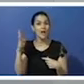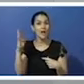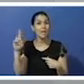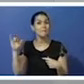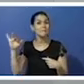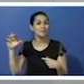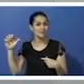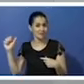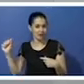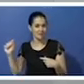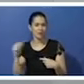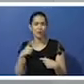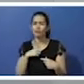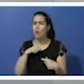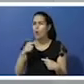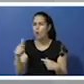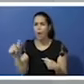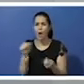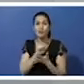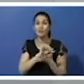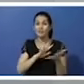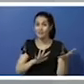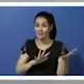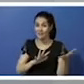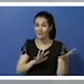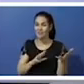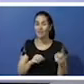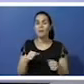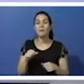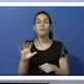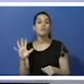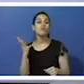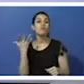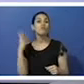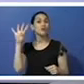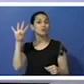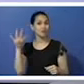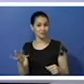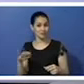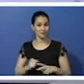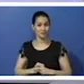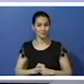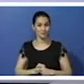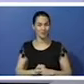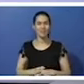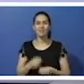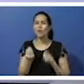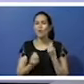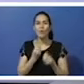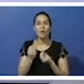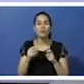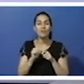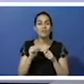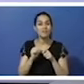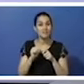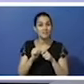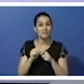Então tem mais alguns casos de fatoração. Então, exercício, simplificar as frações